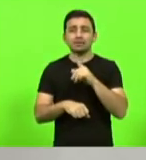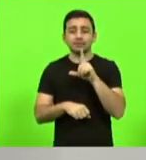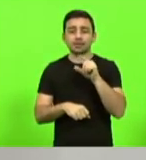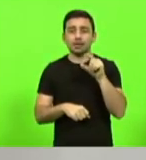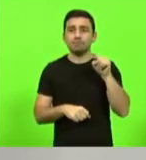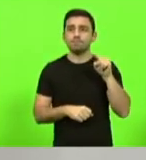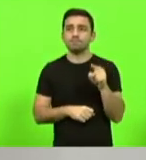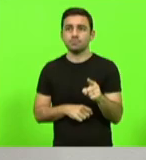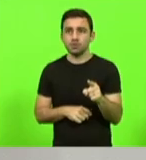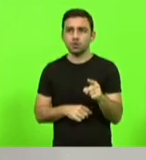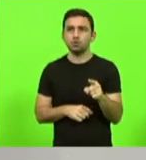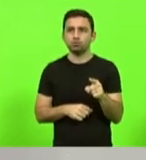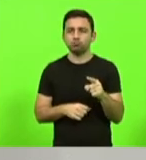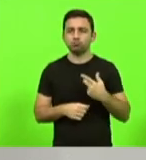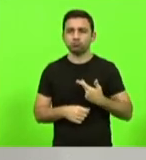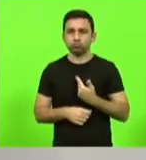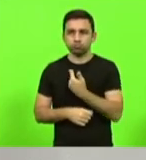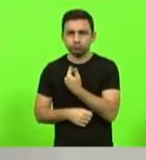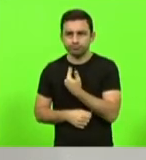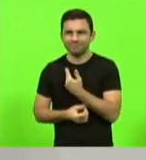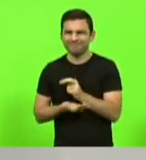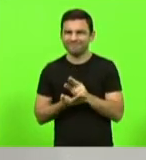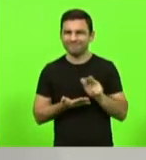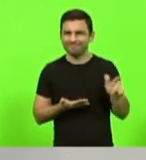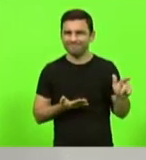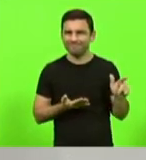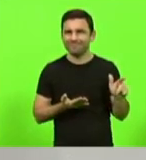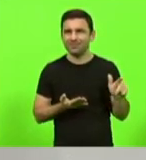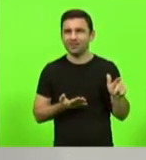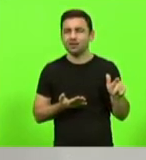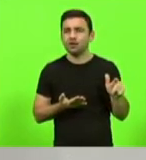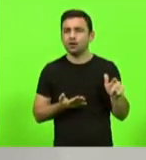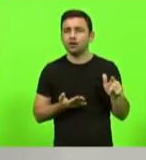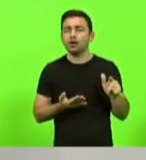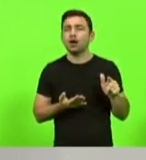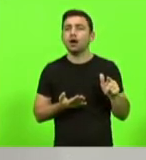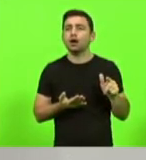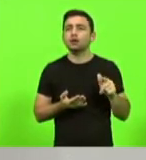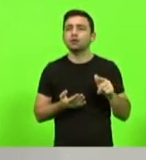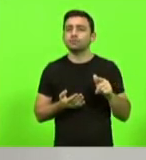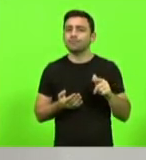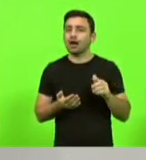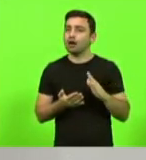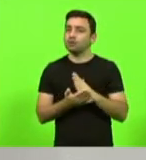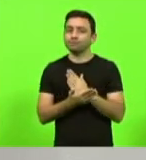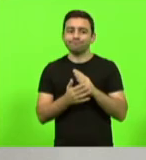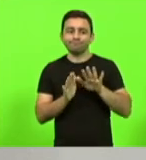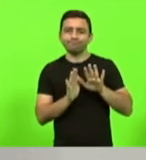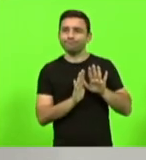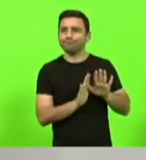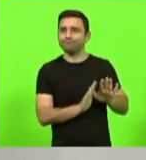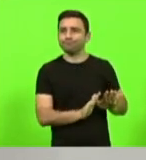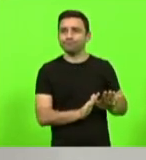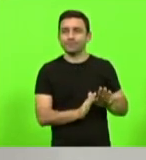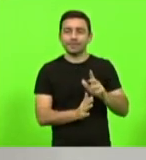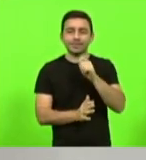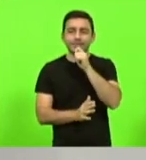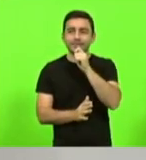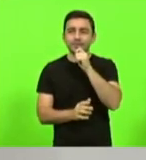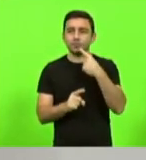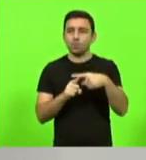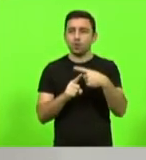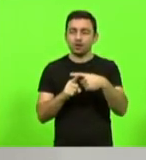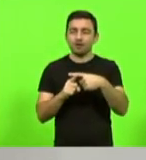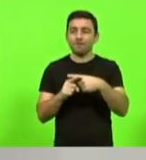procedimentos eletivos e cirurgias deixaram de ser realizadas em função da prioridade ao